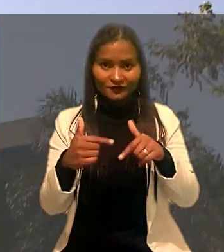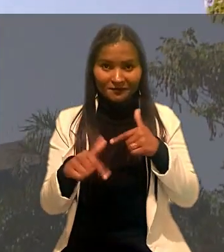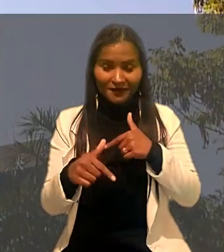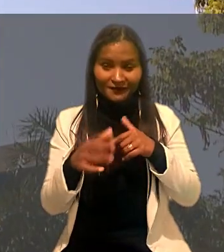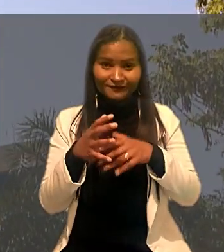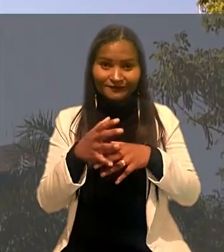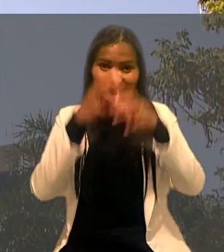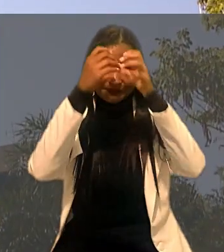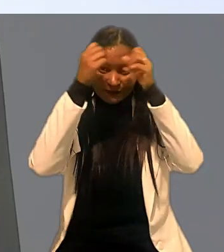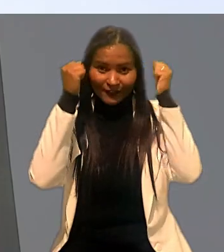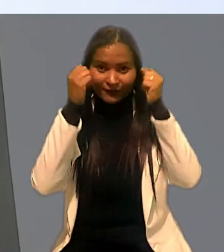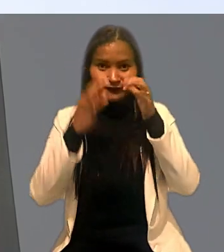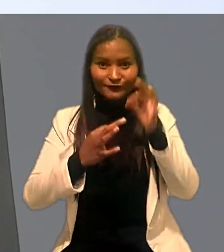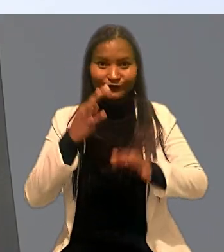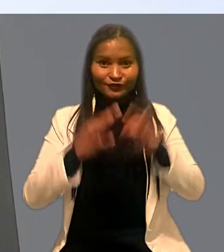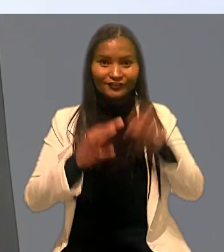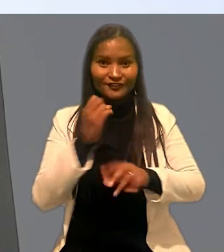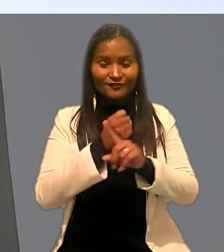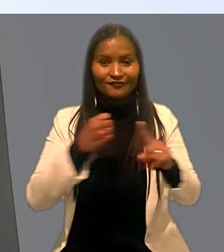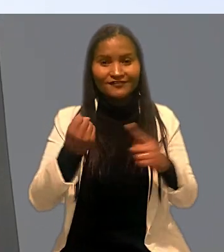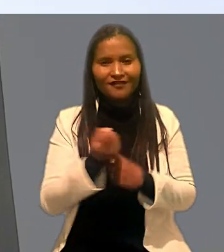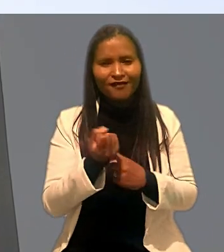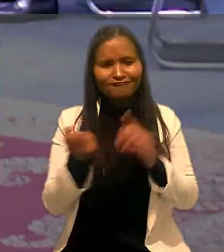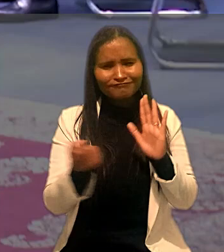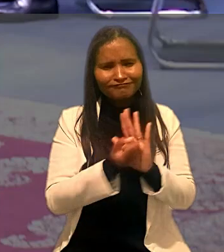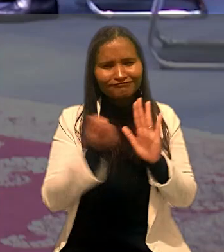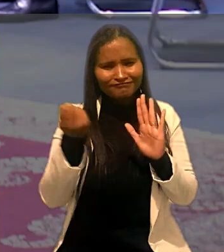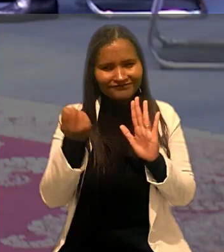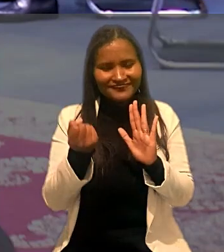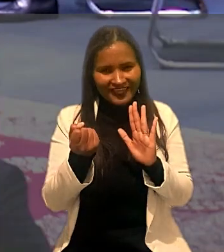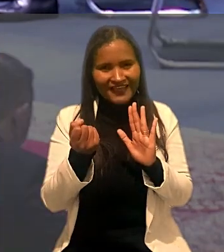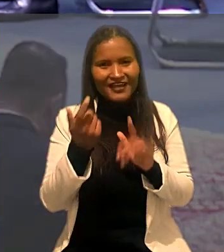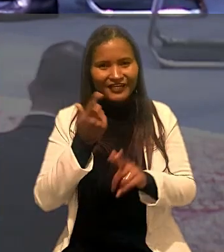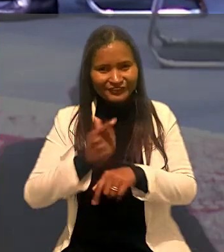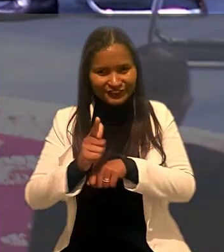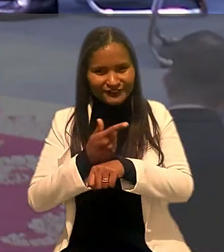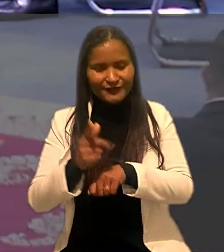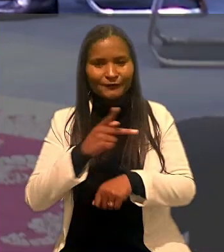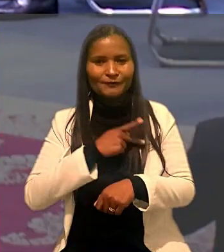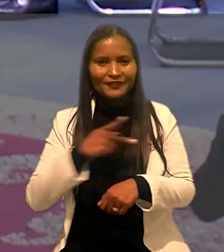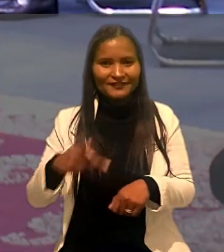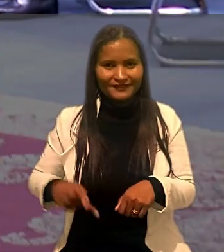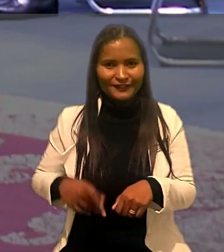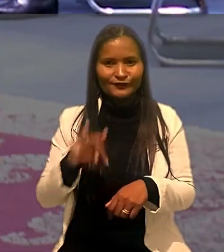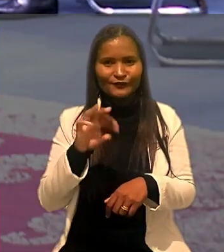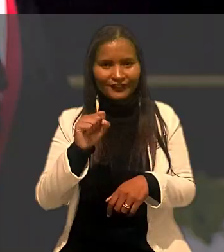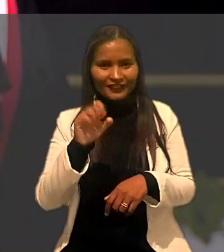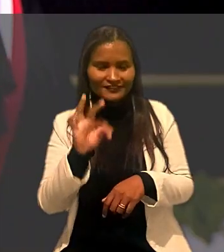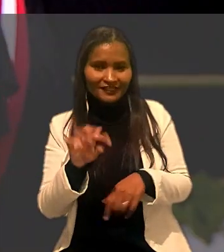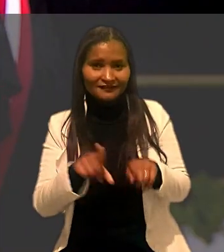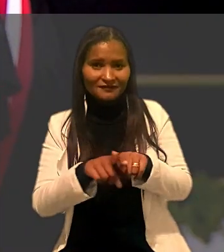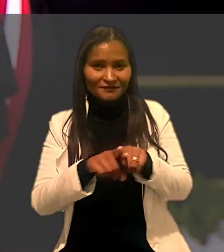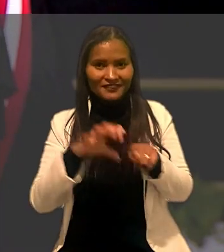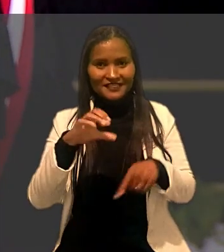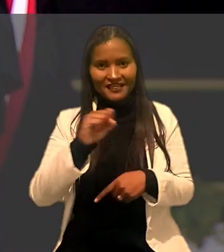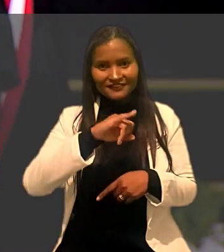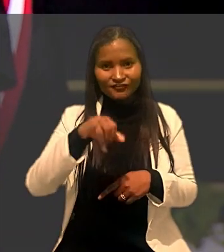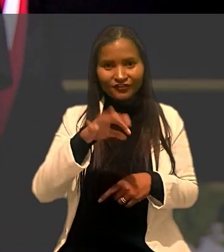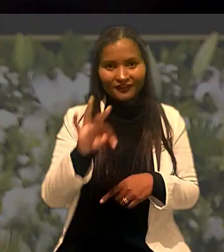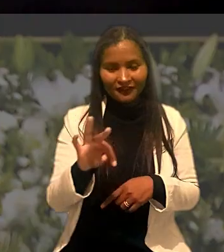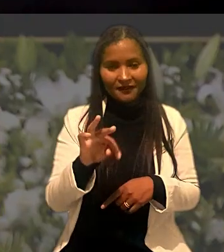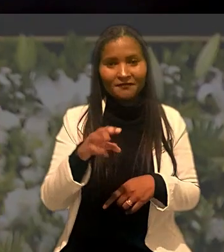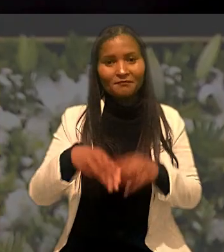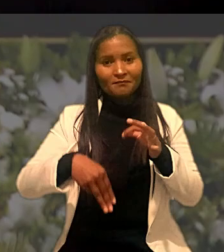Tribunal Superior do Trabalho, o Tribunal da Justiça Social. O lema marcou a gestão do presidente do TST e do Conselho Superior